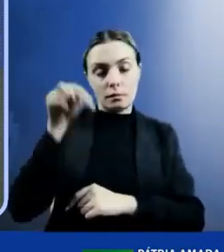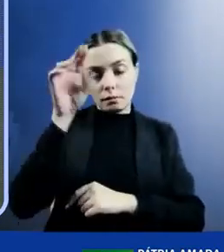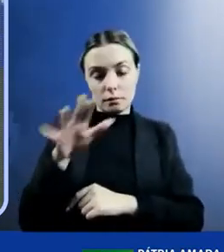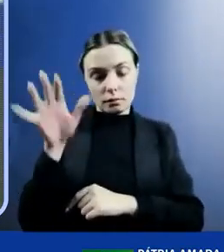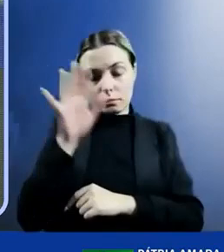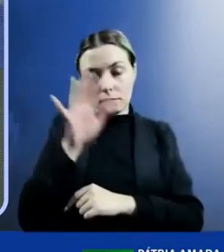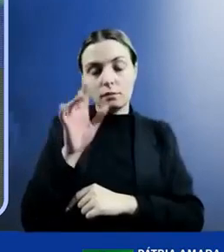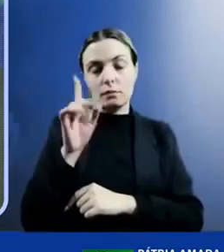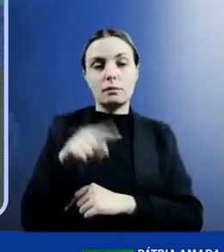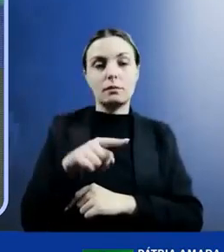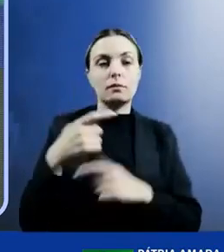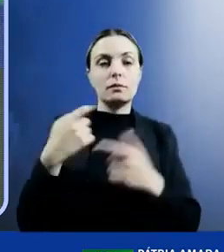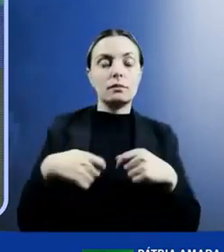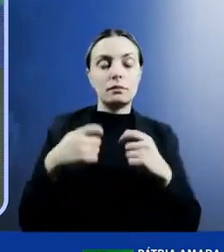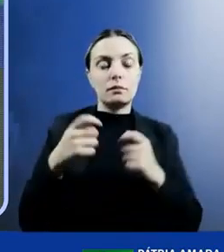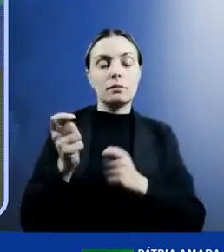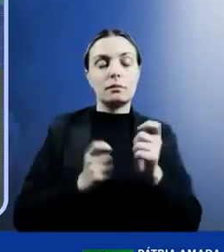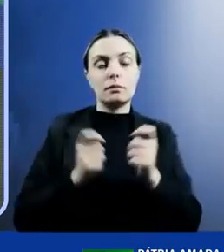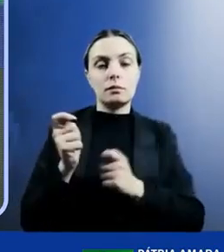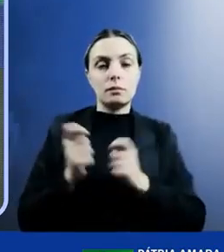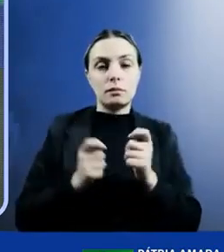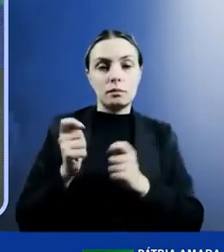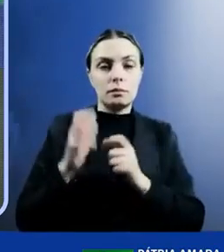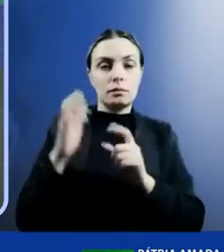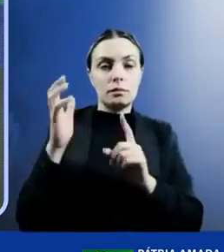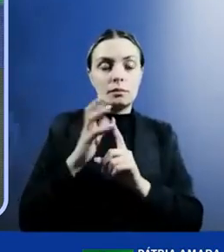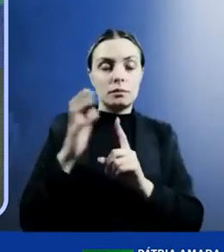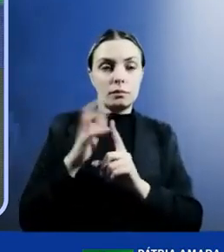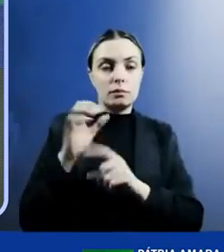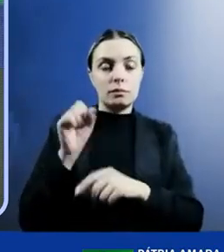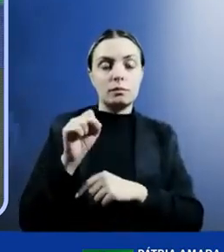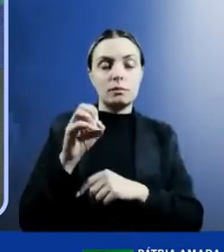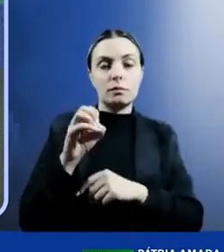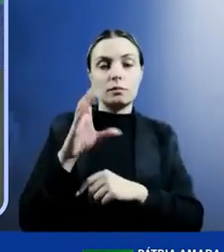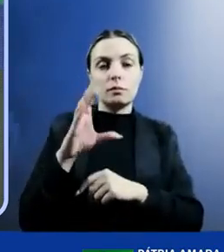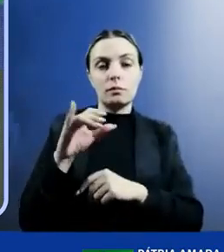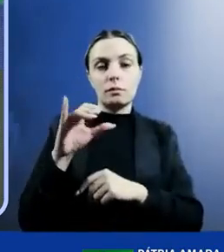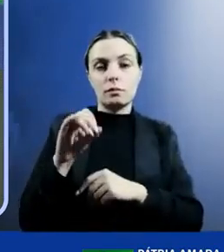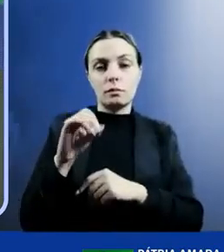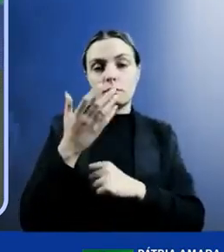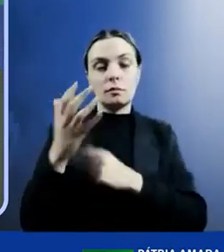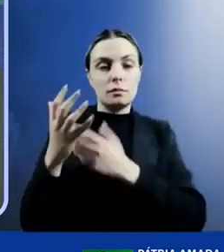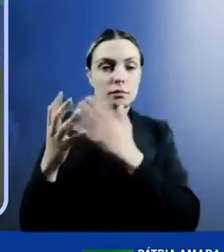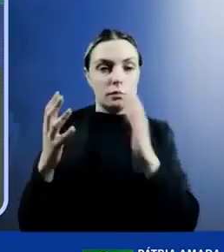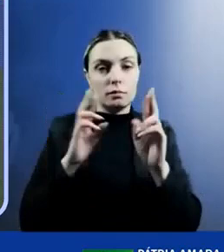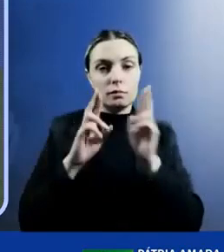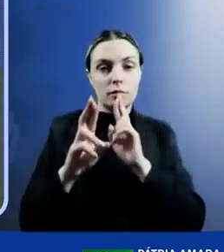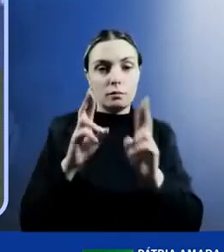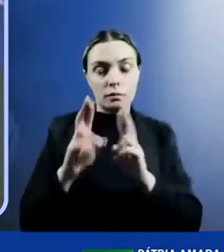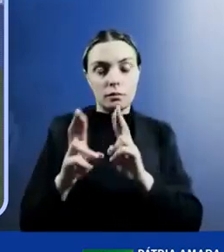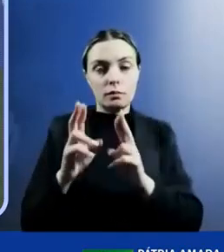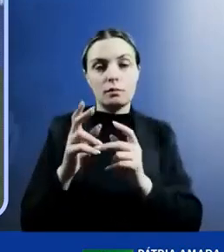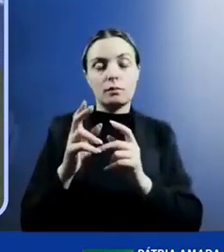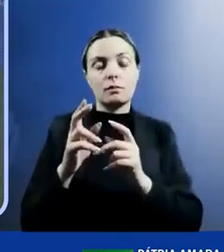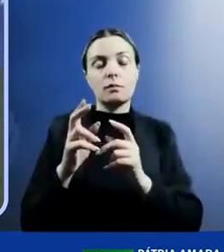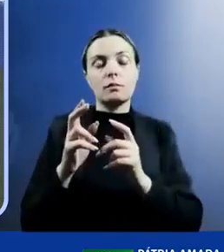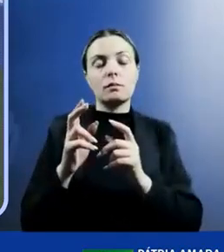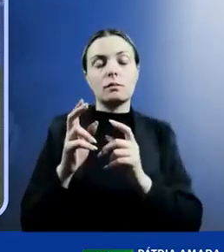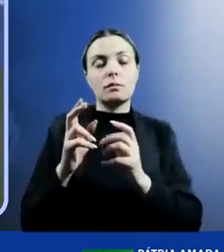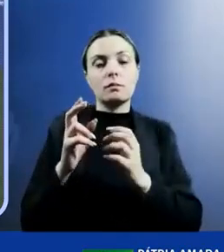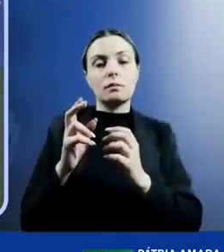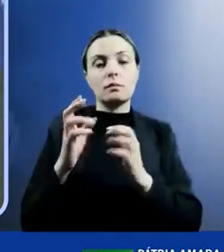necessidade de redução dos impactos socioambientais relacionados aos empreendimentos de energia renovável. Nós